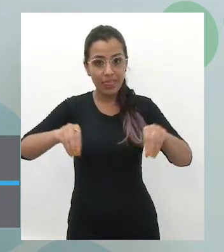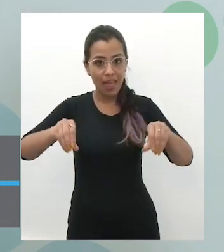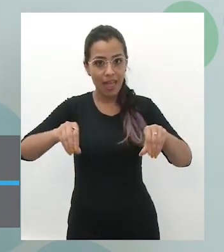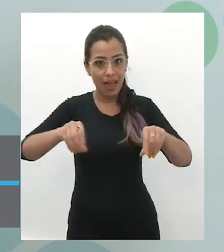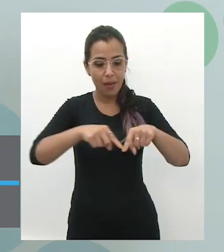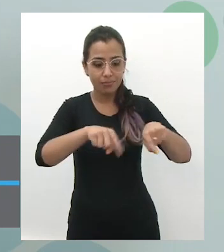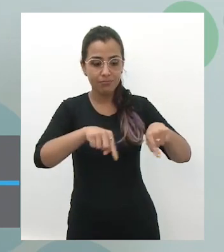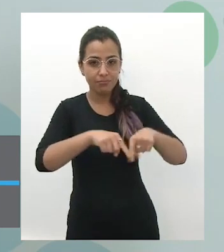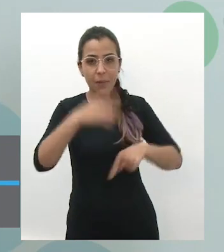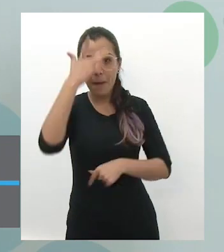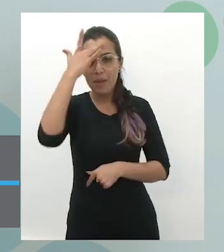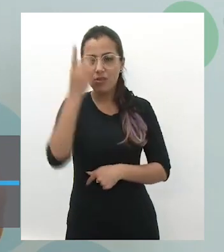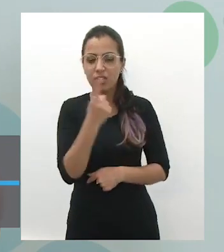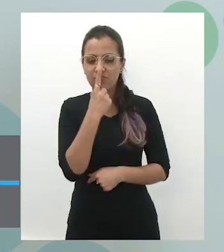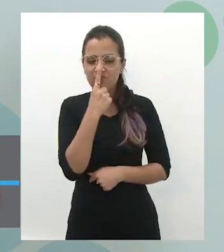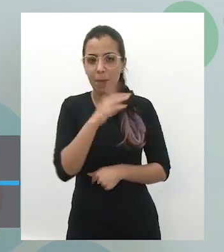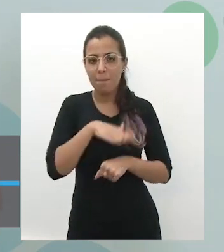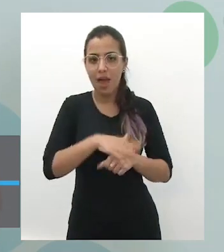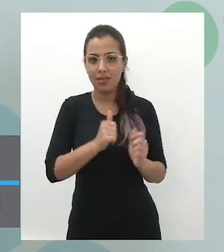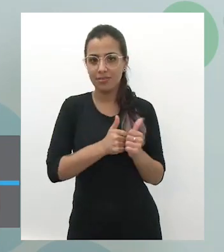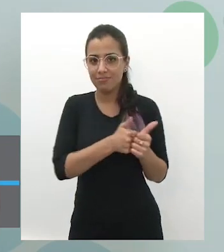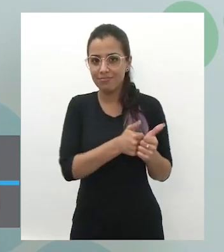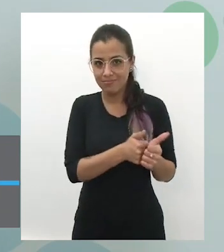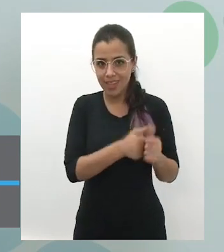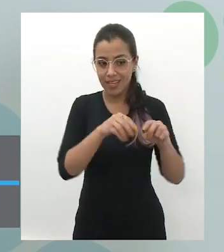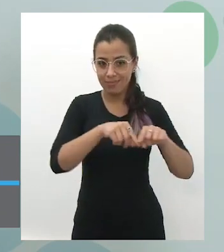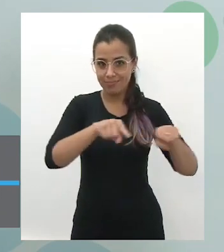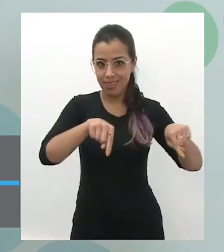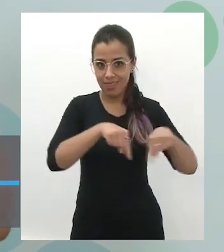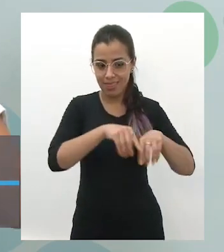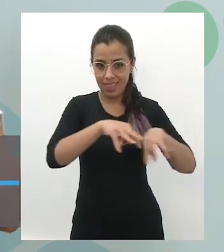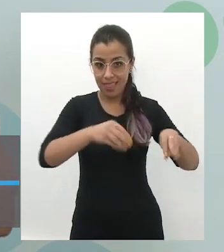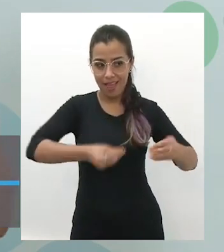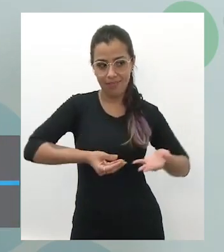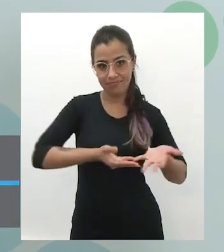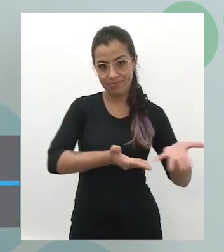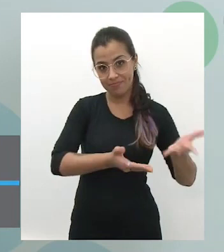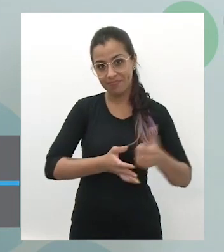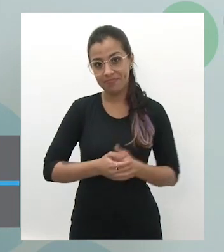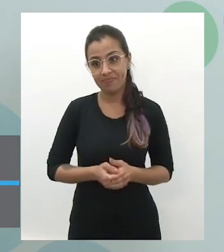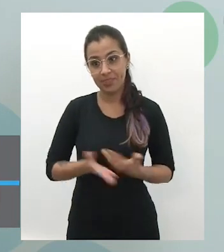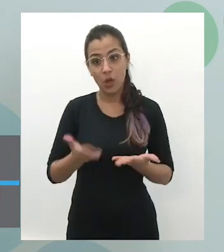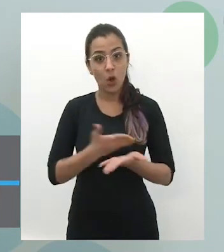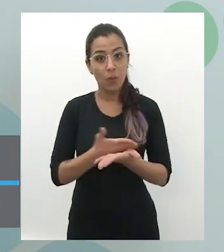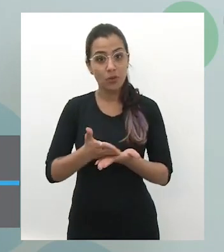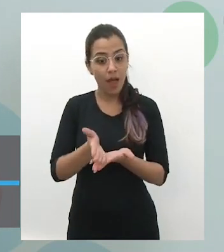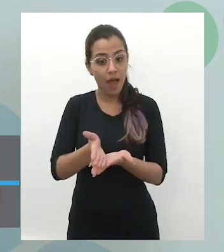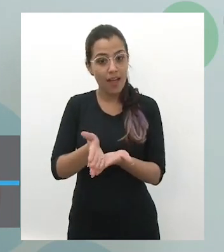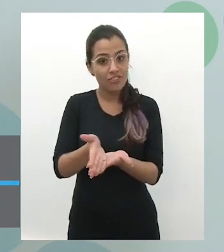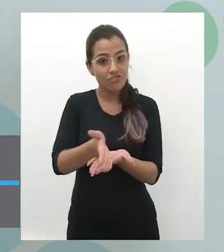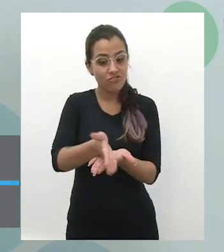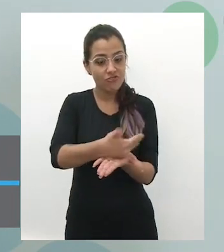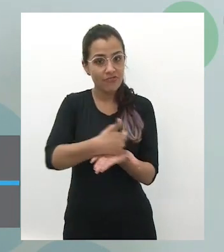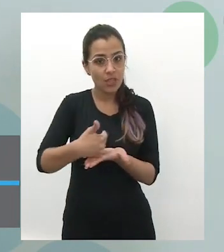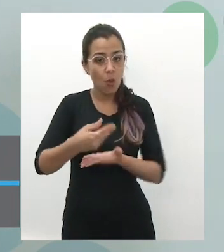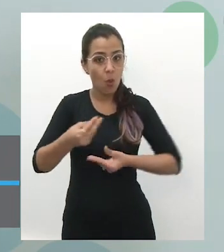perto deles, para os seus chegados. Então, nós teremos agora uma divisão assim. A partir de agora, Roma ela vai começar a